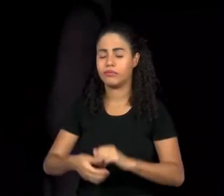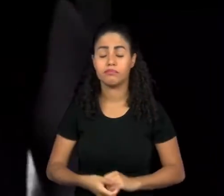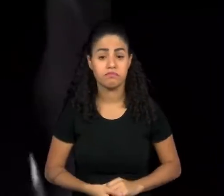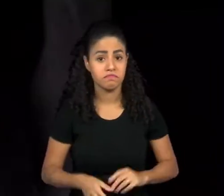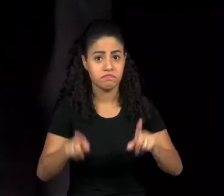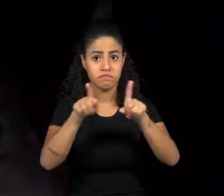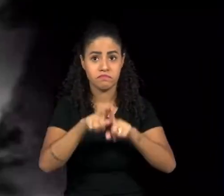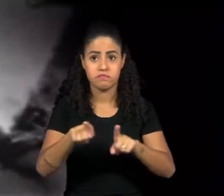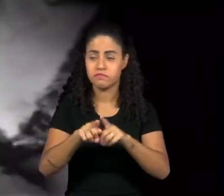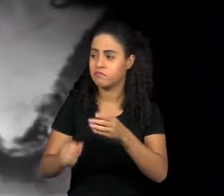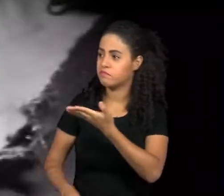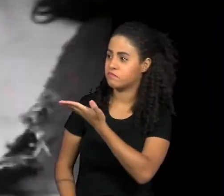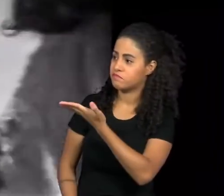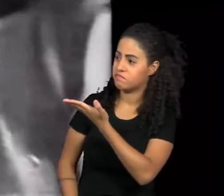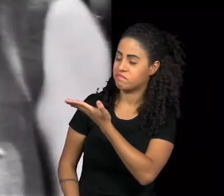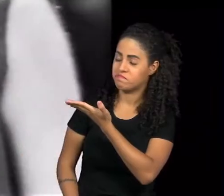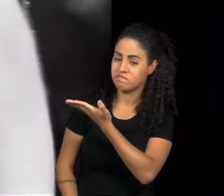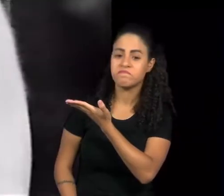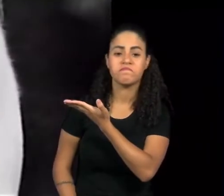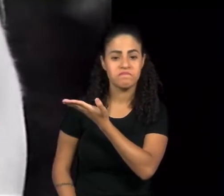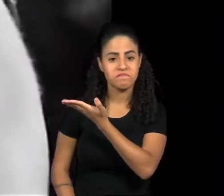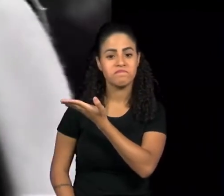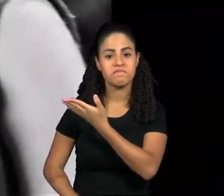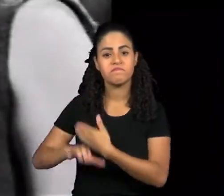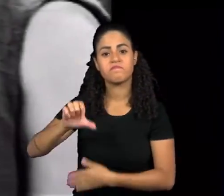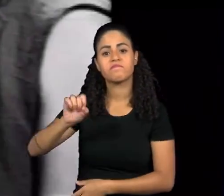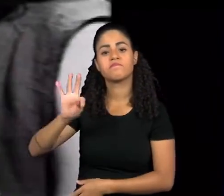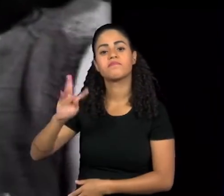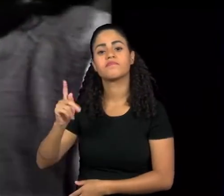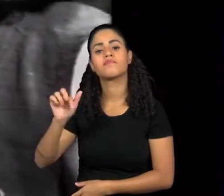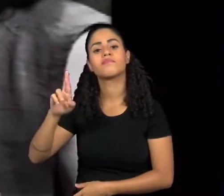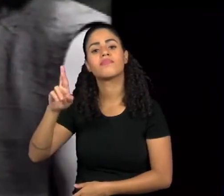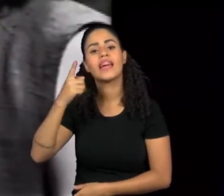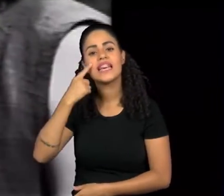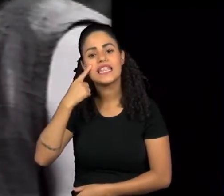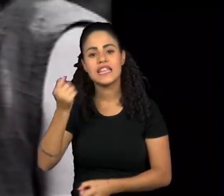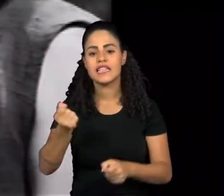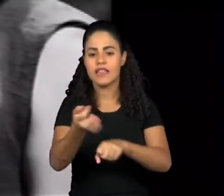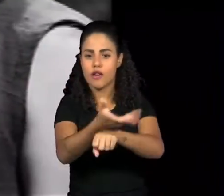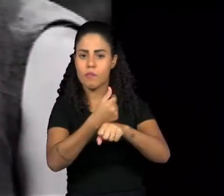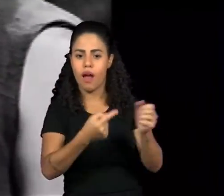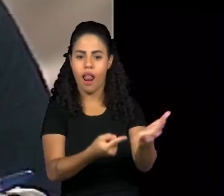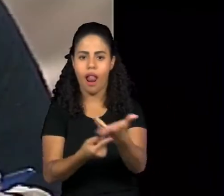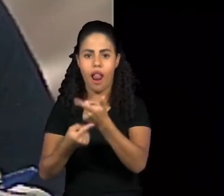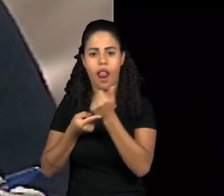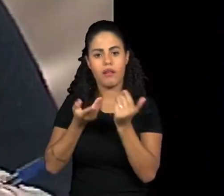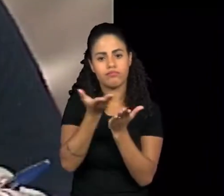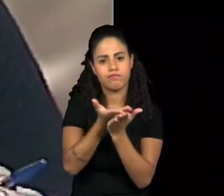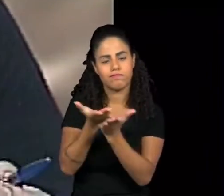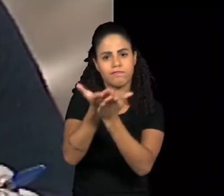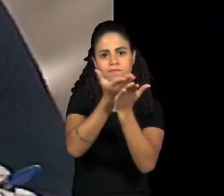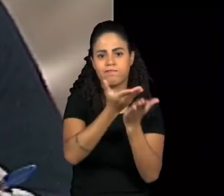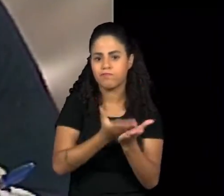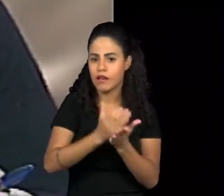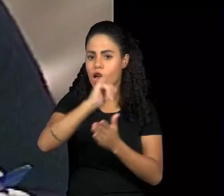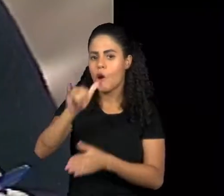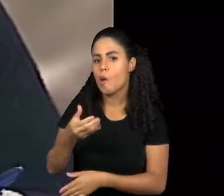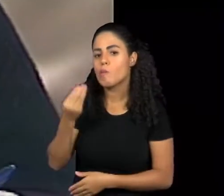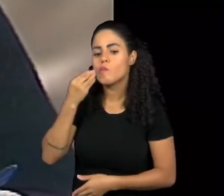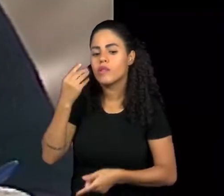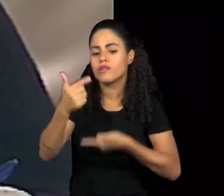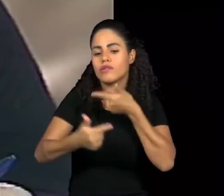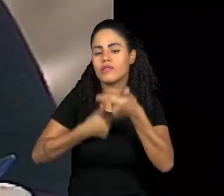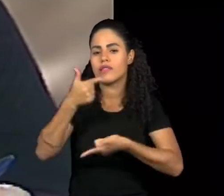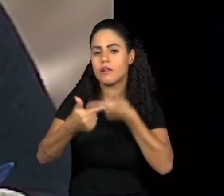Dentre eles, Esther Góes, então ainda uma jovem estudante da Escola de Arte Dramática, que teve o privilégio de trabalhar